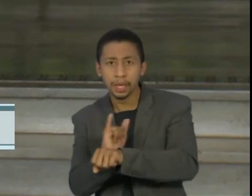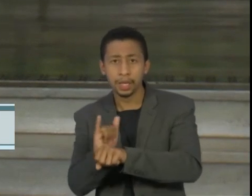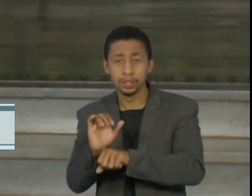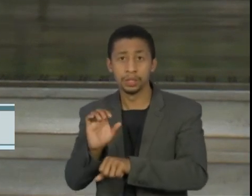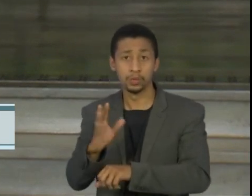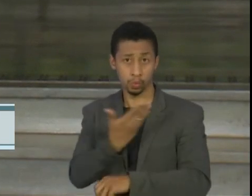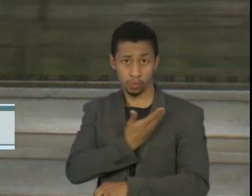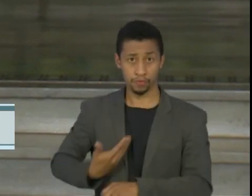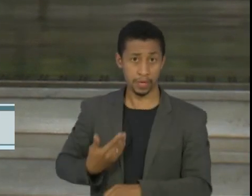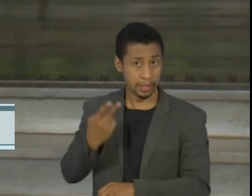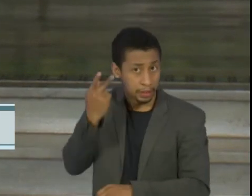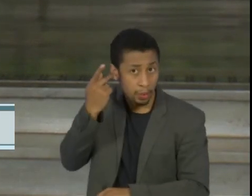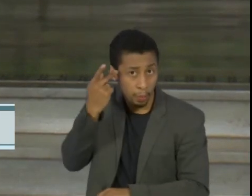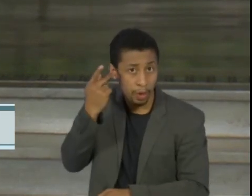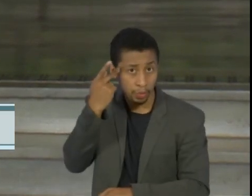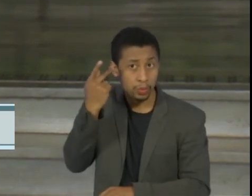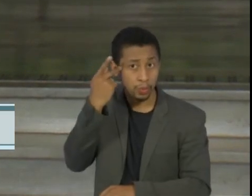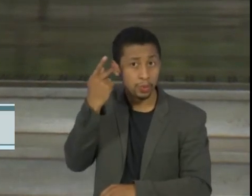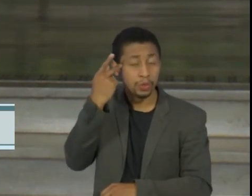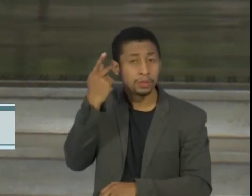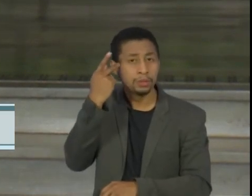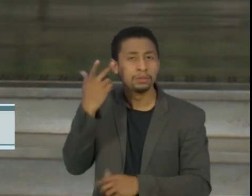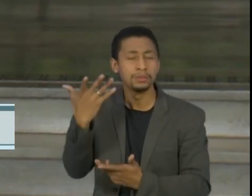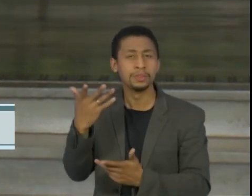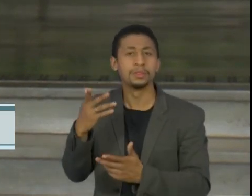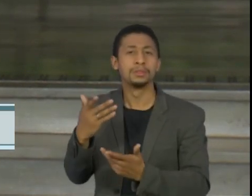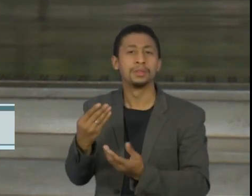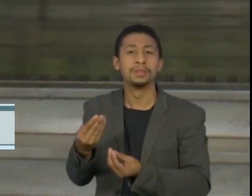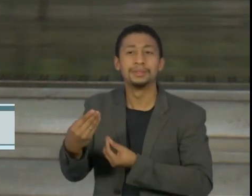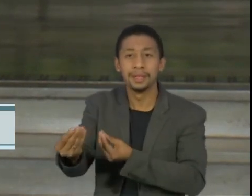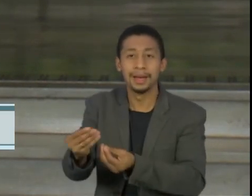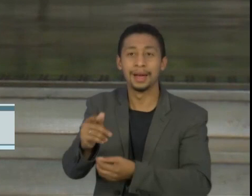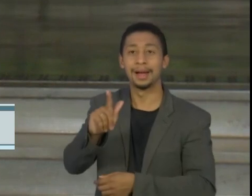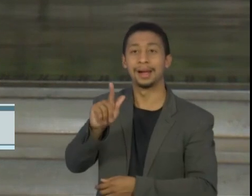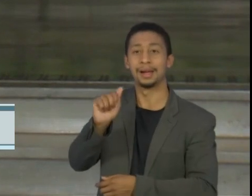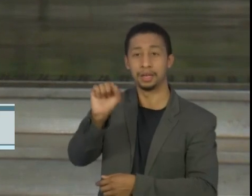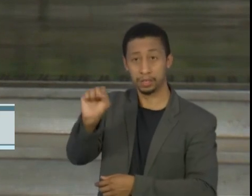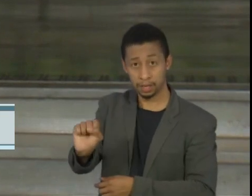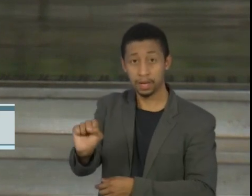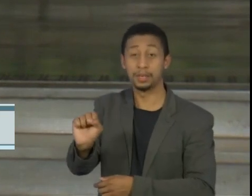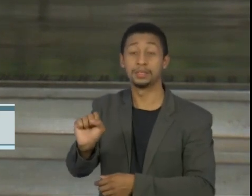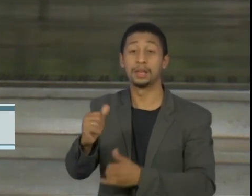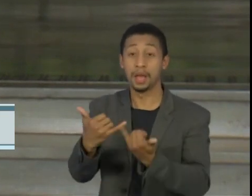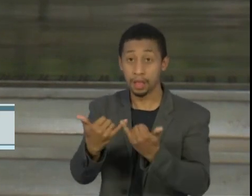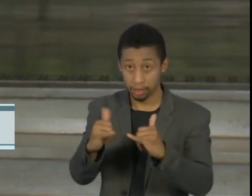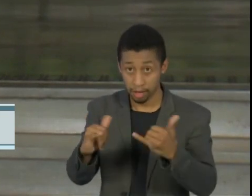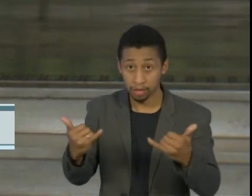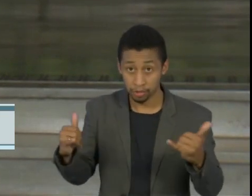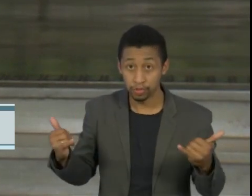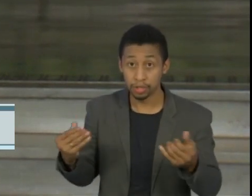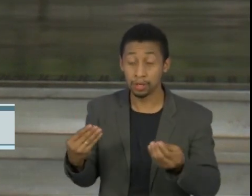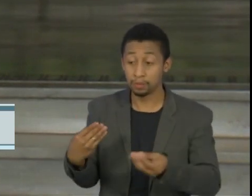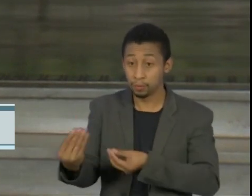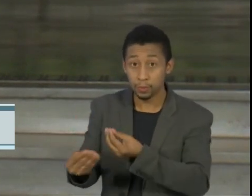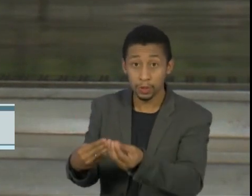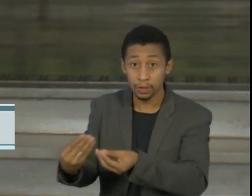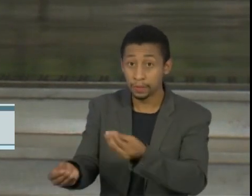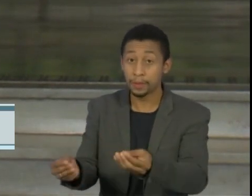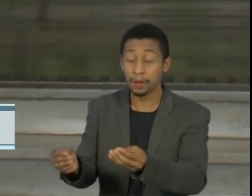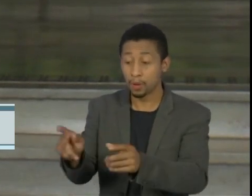no fornecimento de gás e energia elétrica também para a população em situação